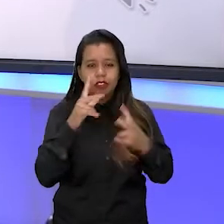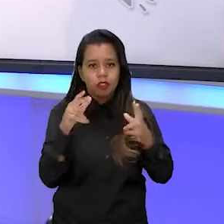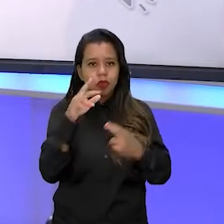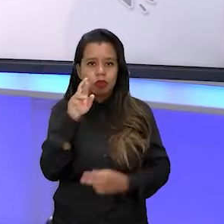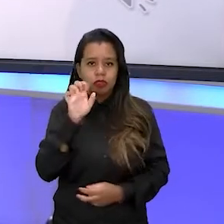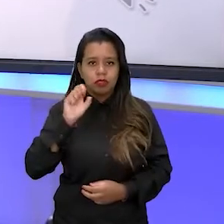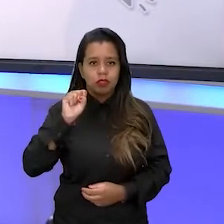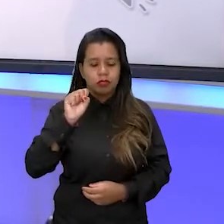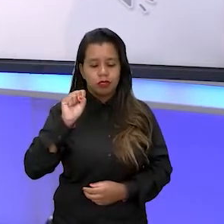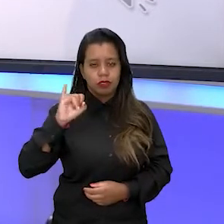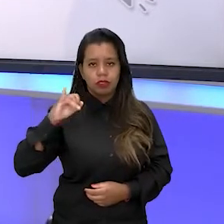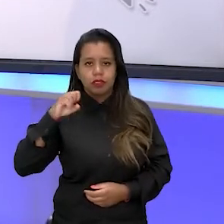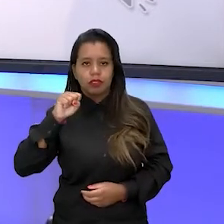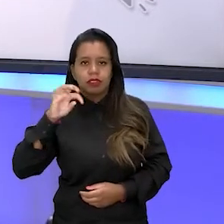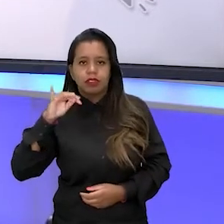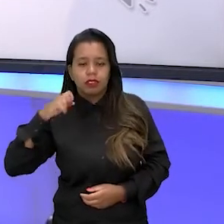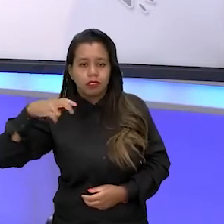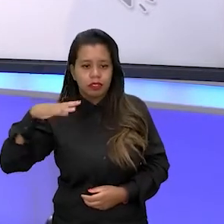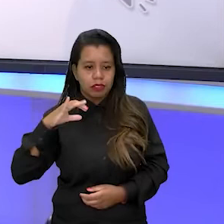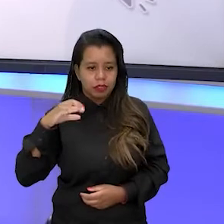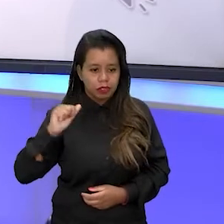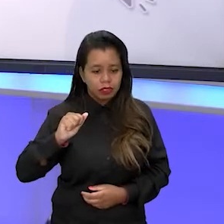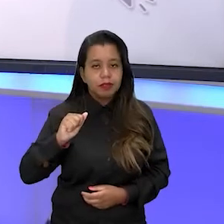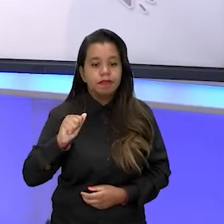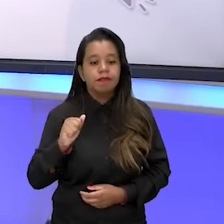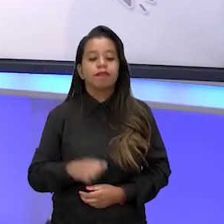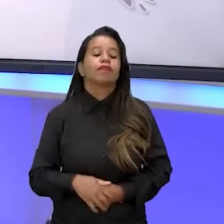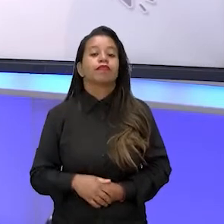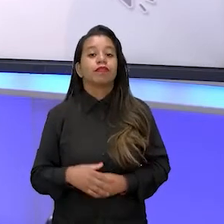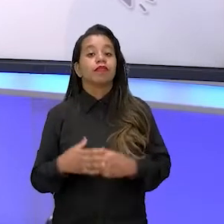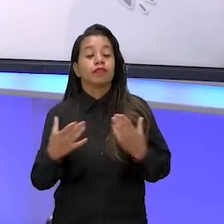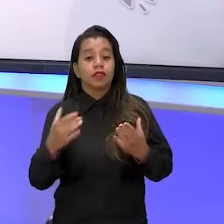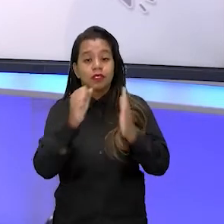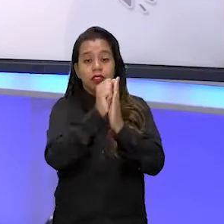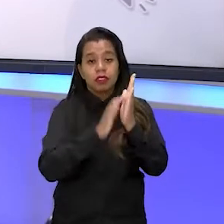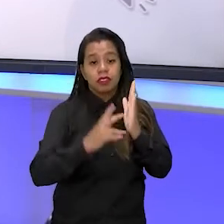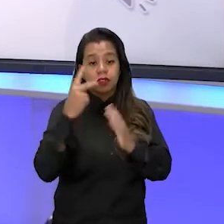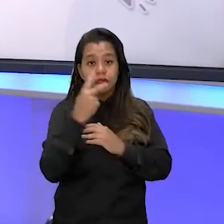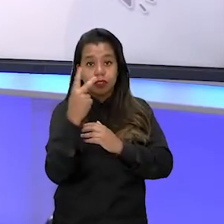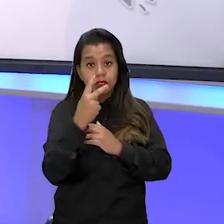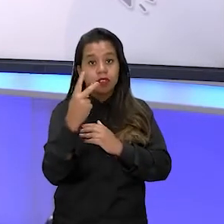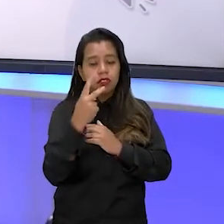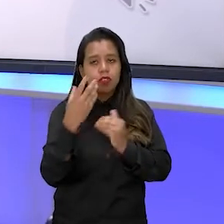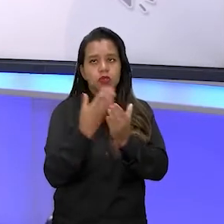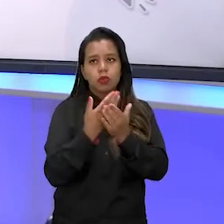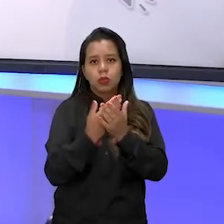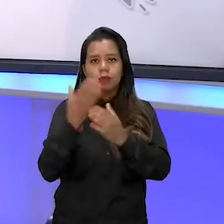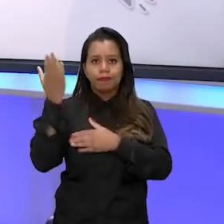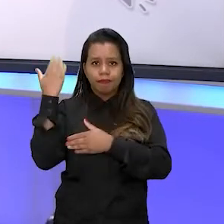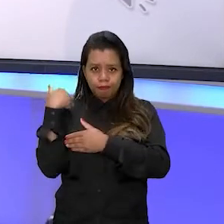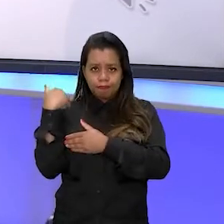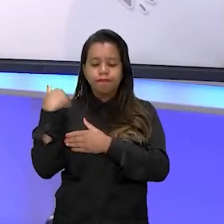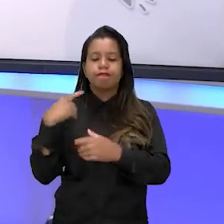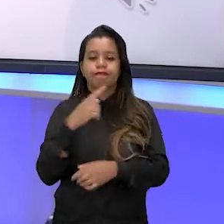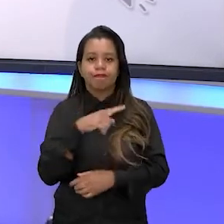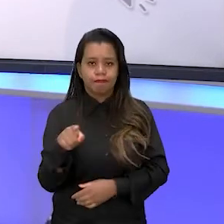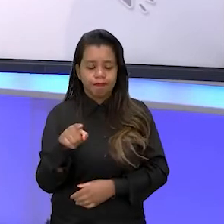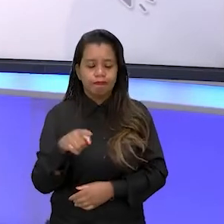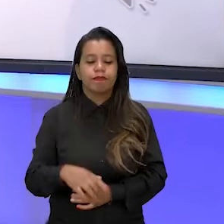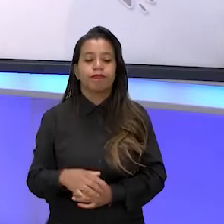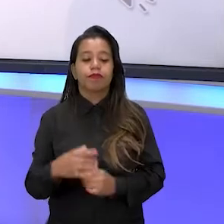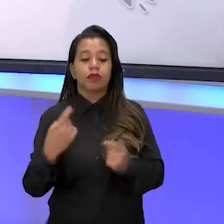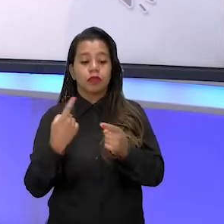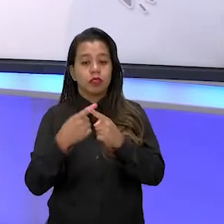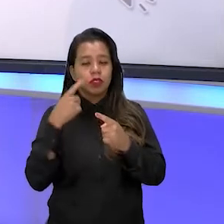vai falar mais um pouquinho sobre os circuitos elétricos. Na atividade 2, até as aulas anteriores, a gente estava falando do litro de luz, o comportamento